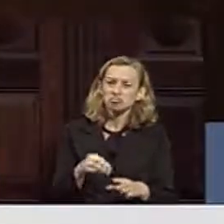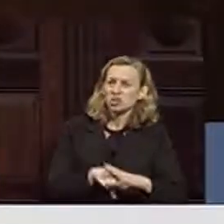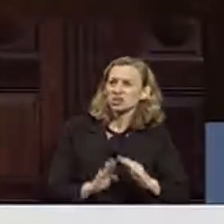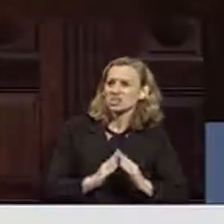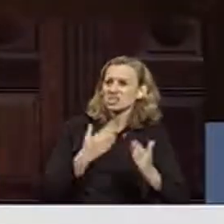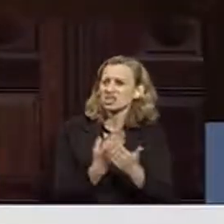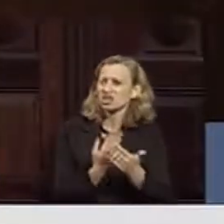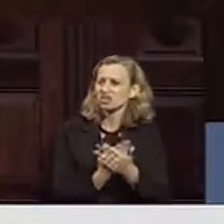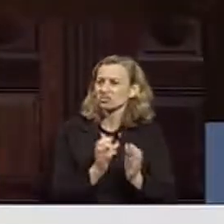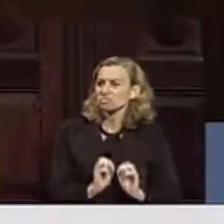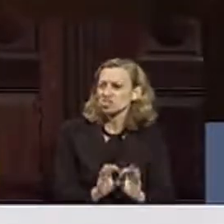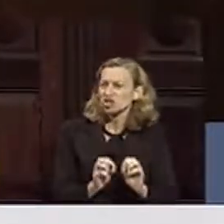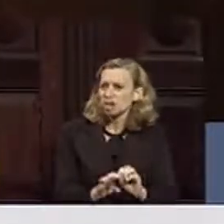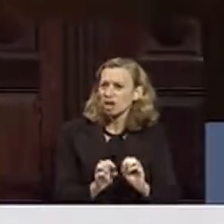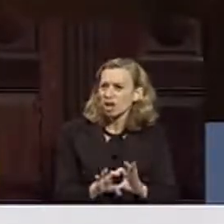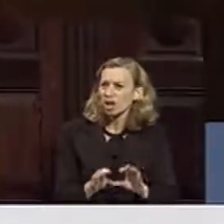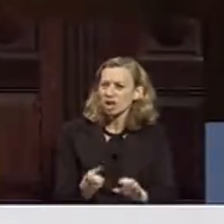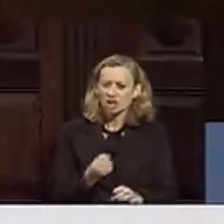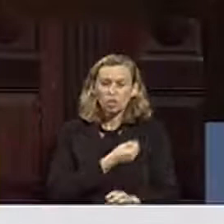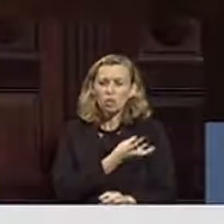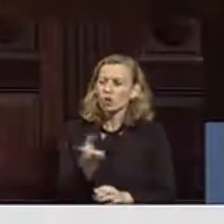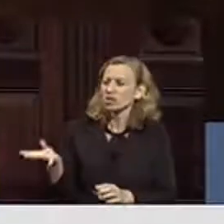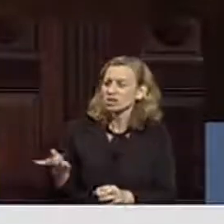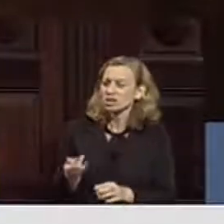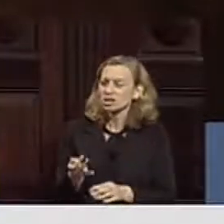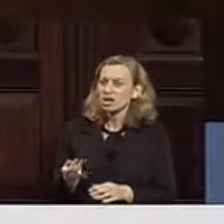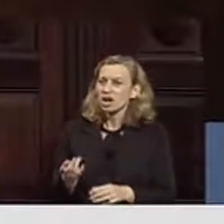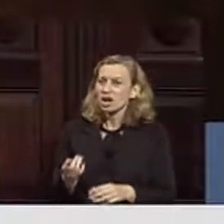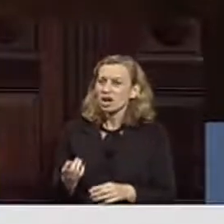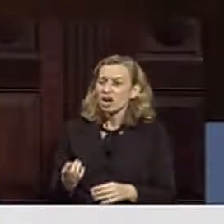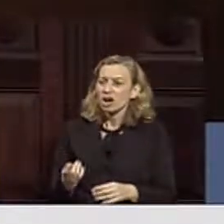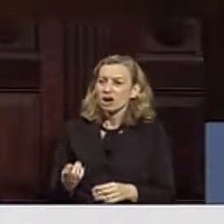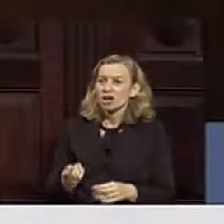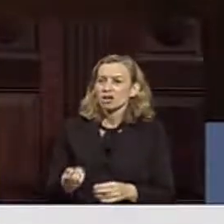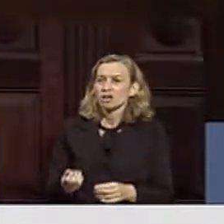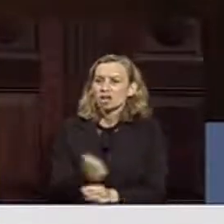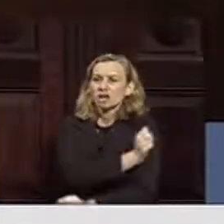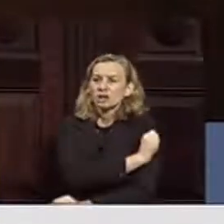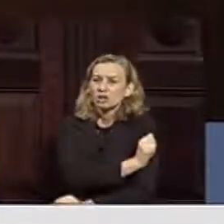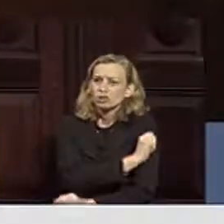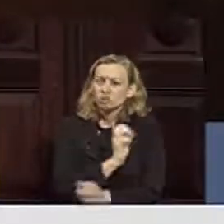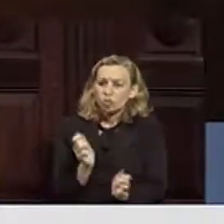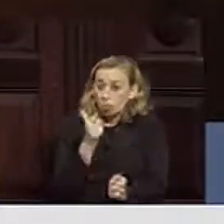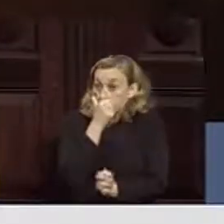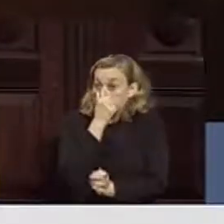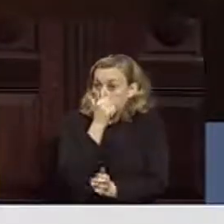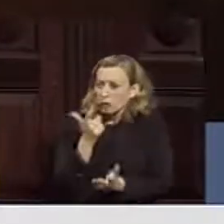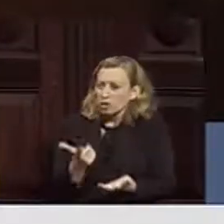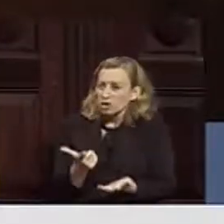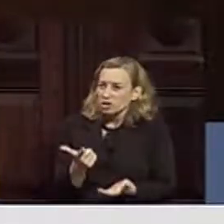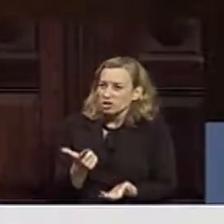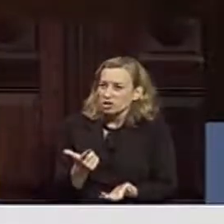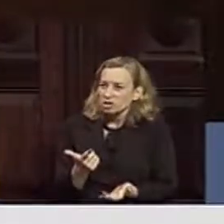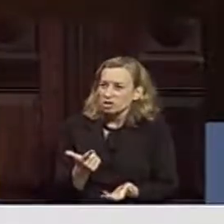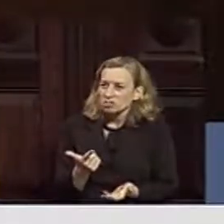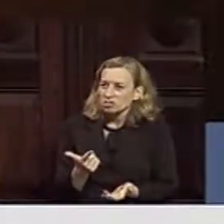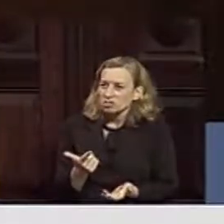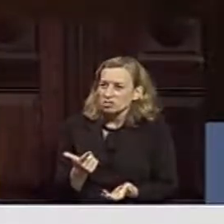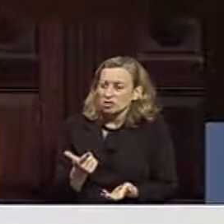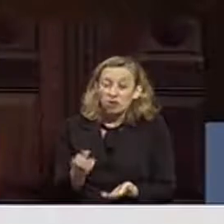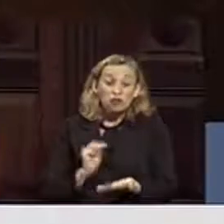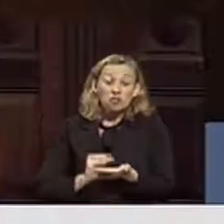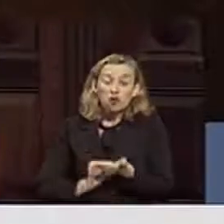essa quantidade excessiva de alunos com necessidades especiais, agrupadas, sem se respeitar